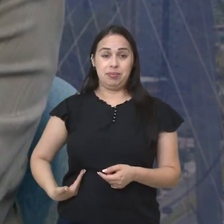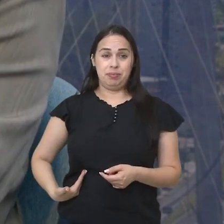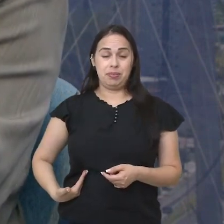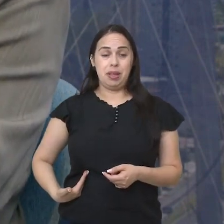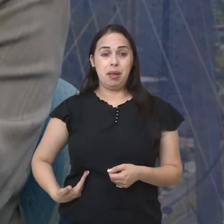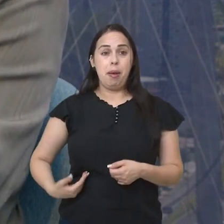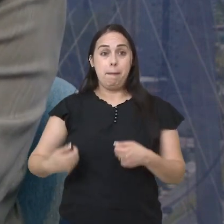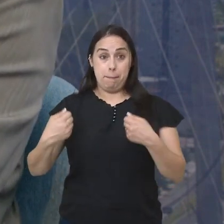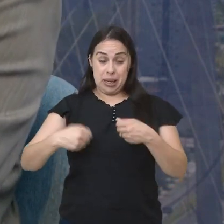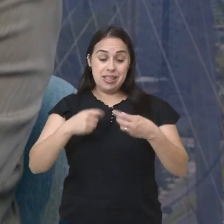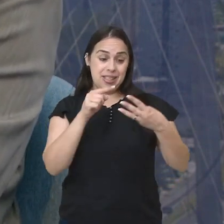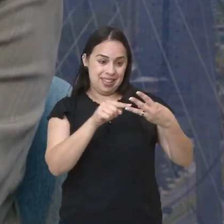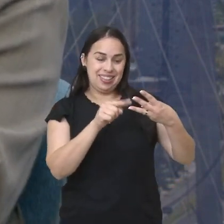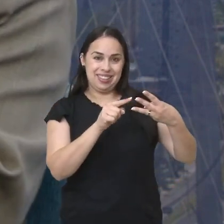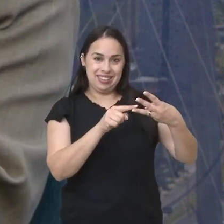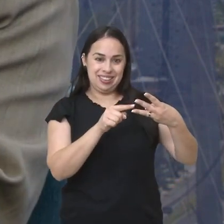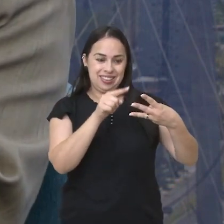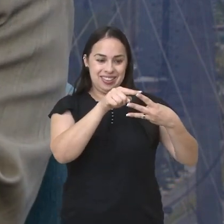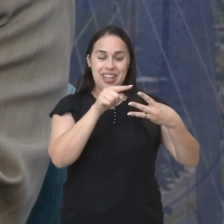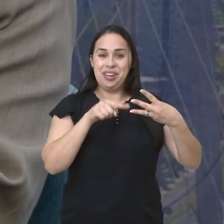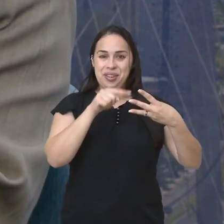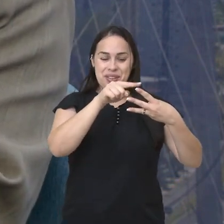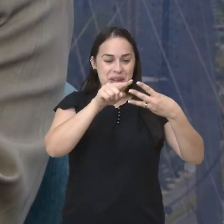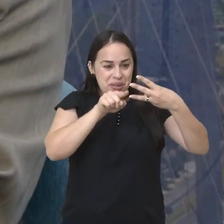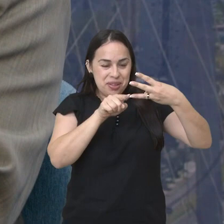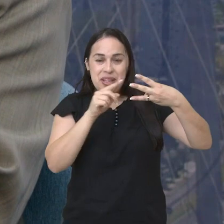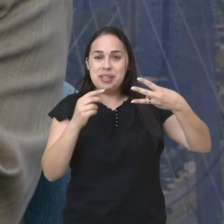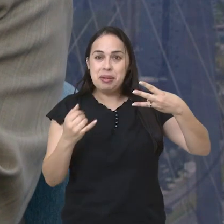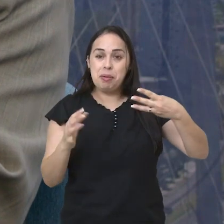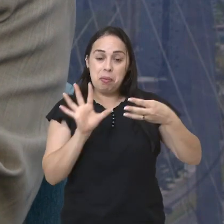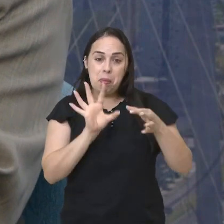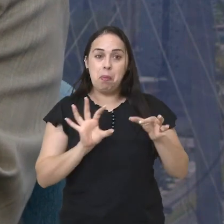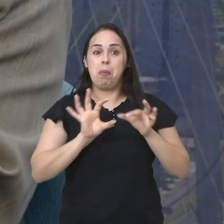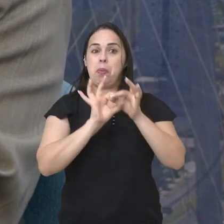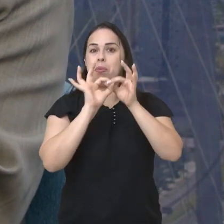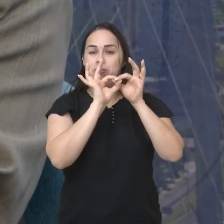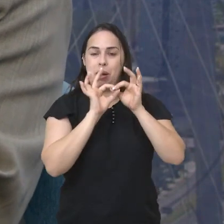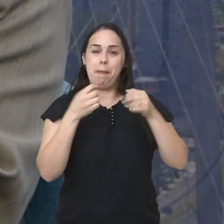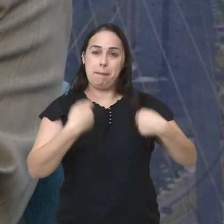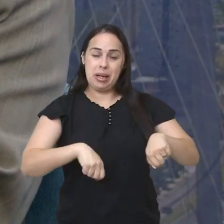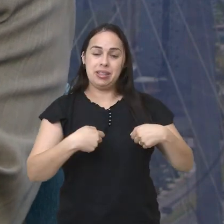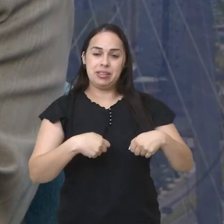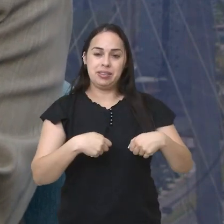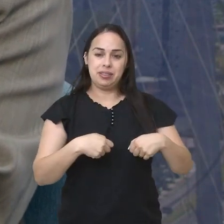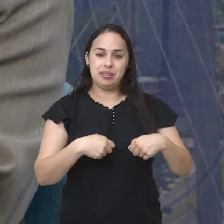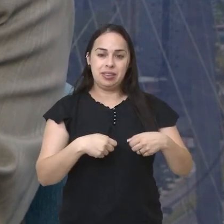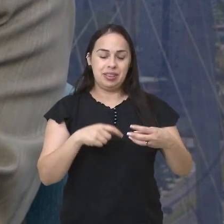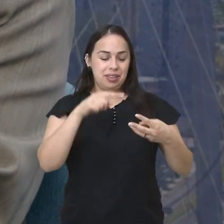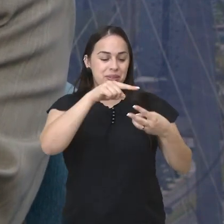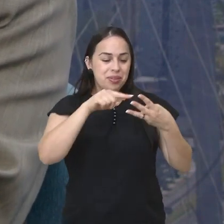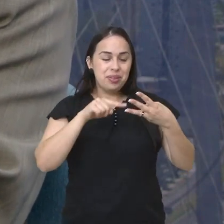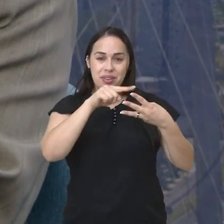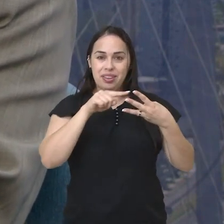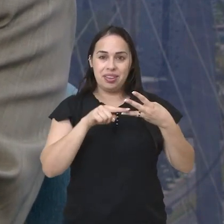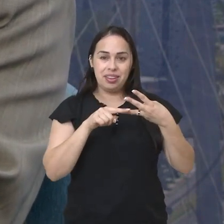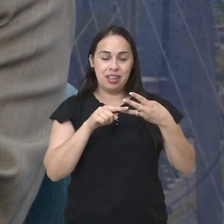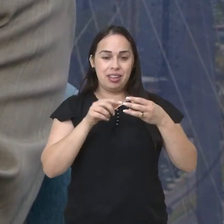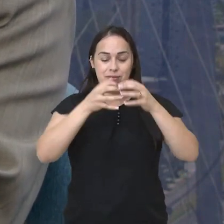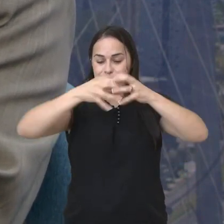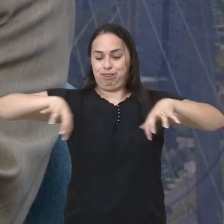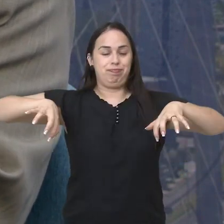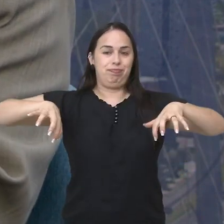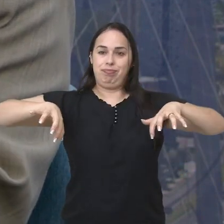precisa do terceiro setor e o terceiro setor precisa da administração pública. É um unha e carne ali que não vão se separar,